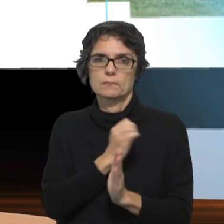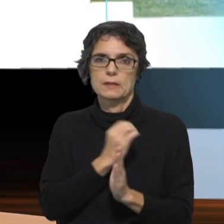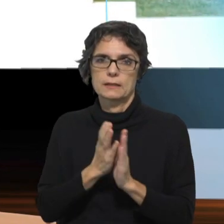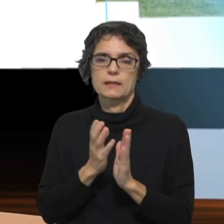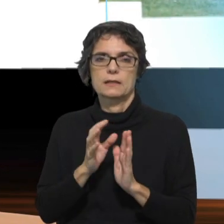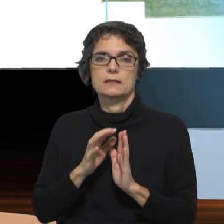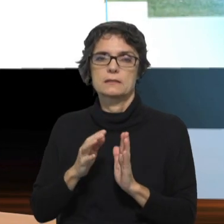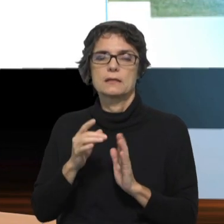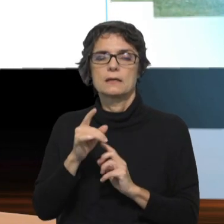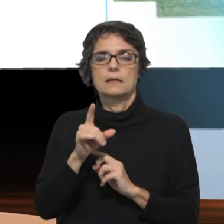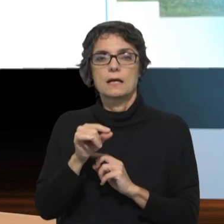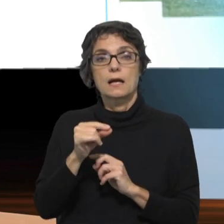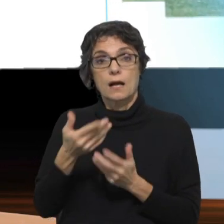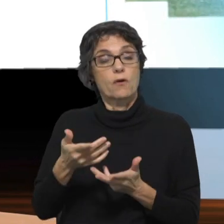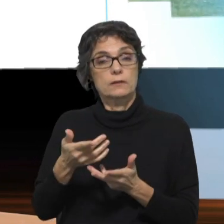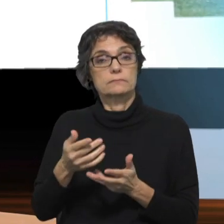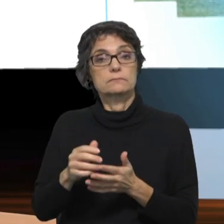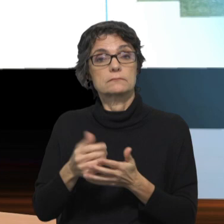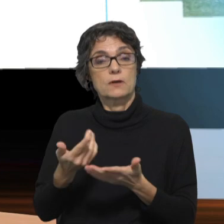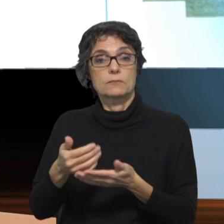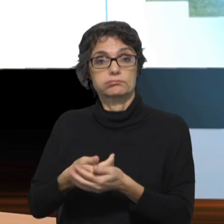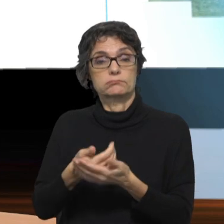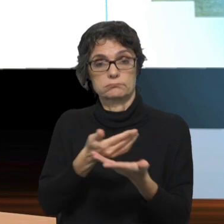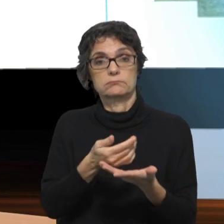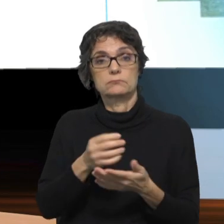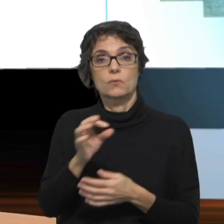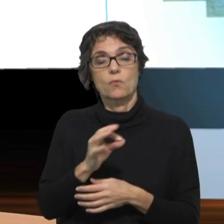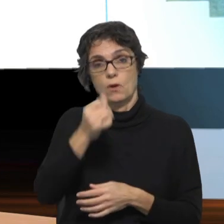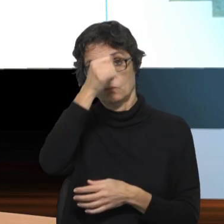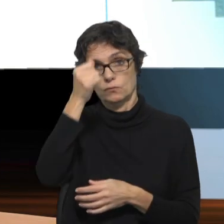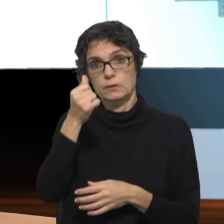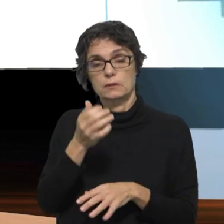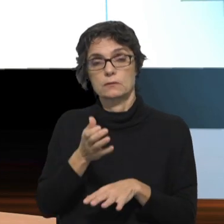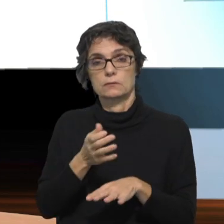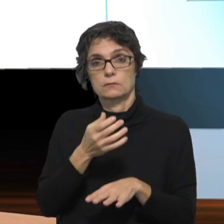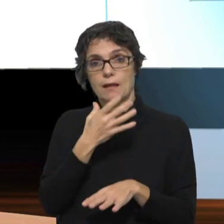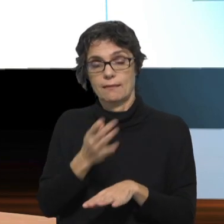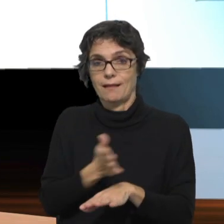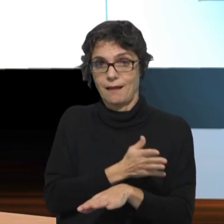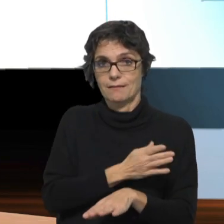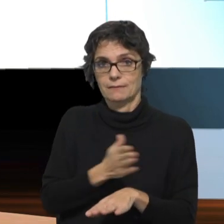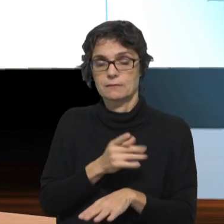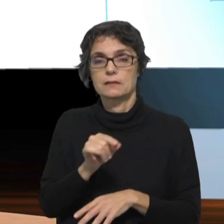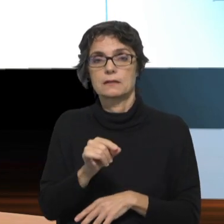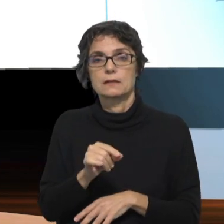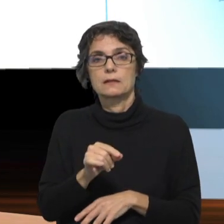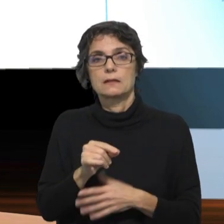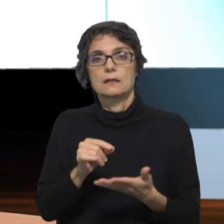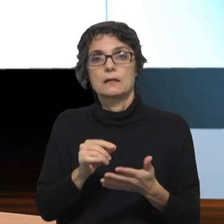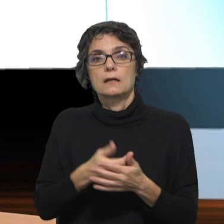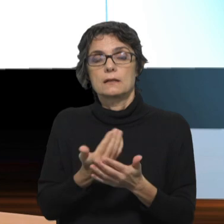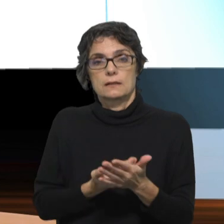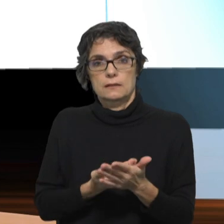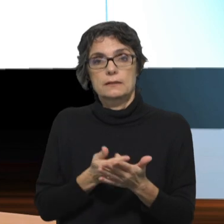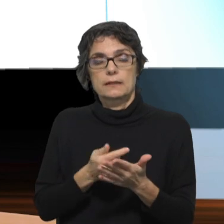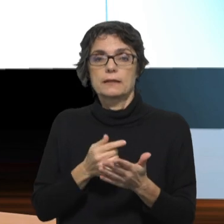nós agora, Padre David, vamos então propor um comentário à liturgia do 4º domingo do Advento, claro que inserindo também neste concluir